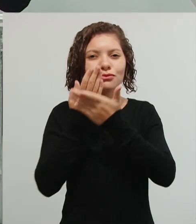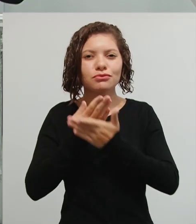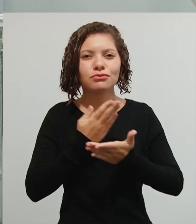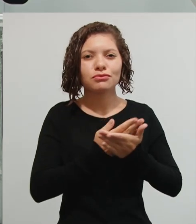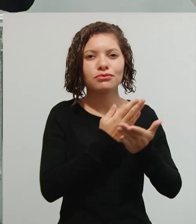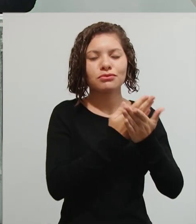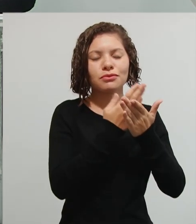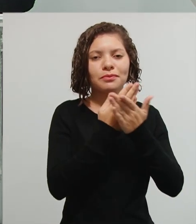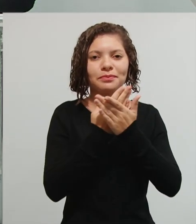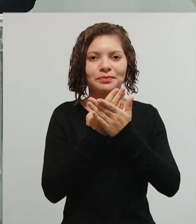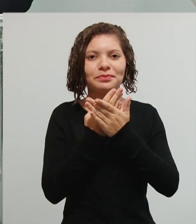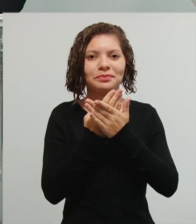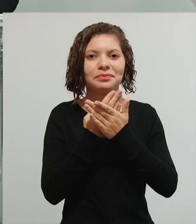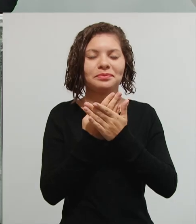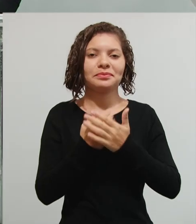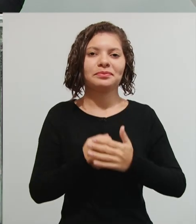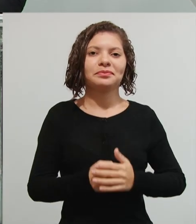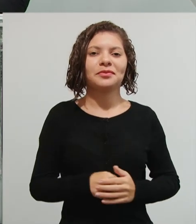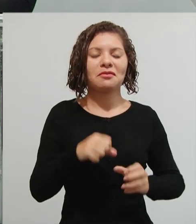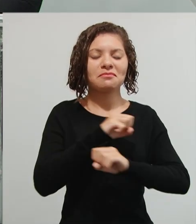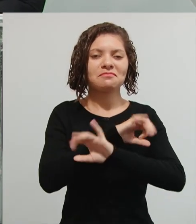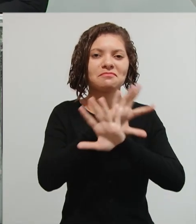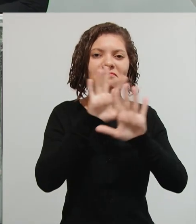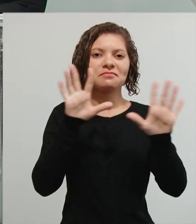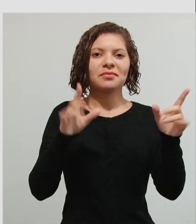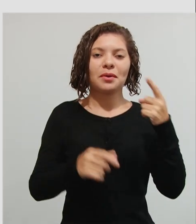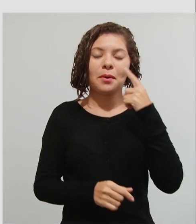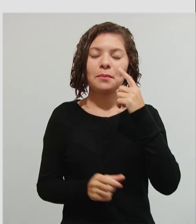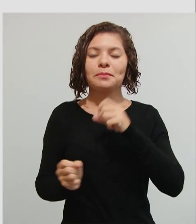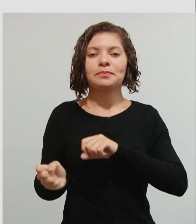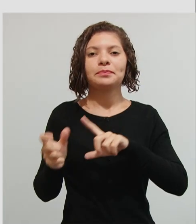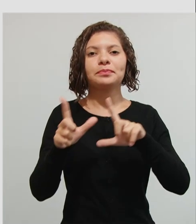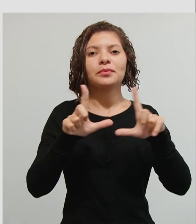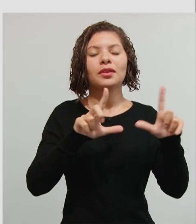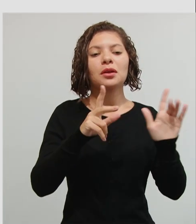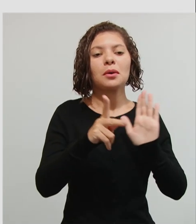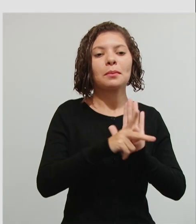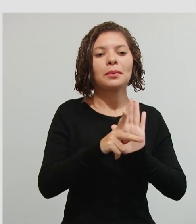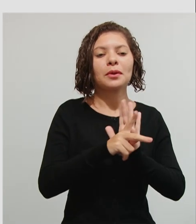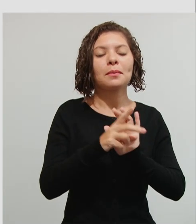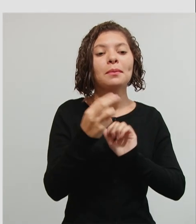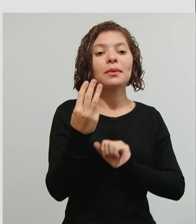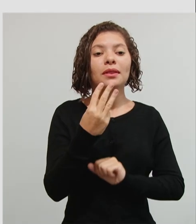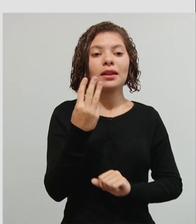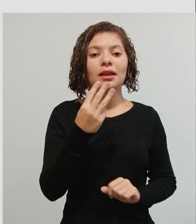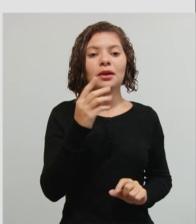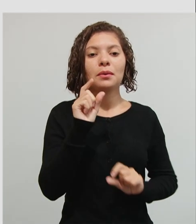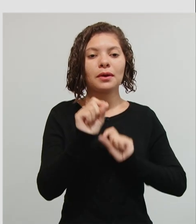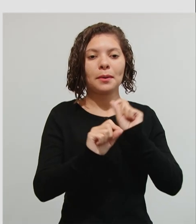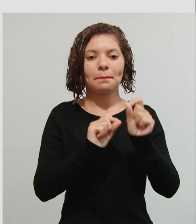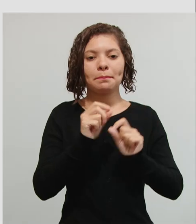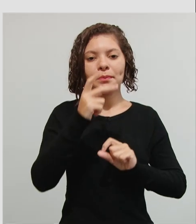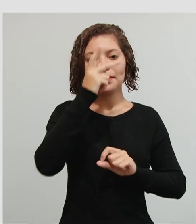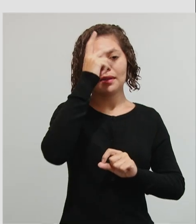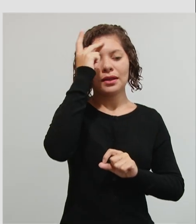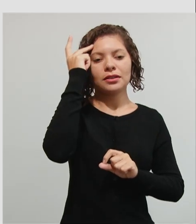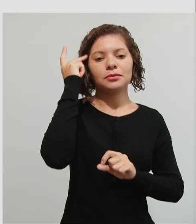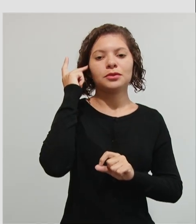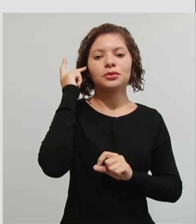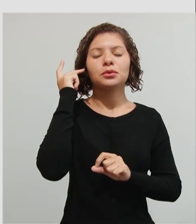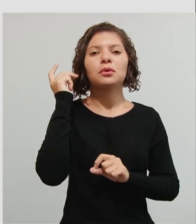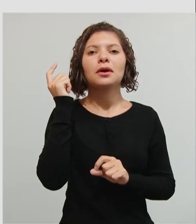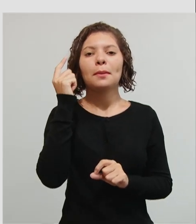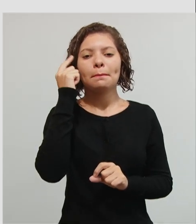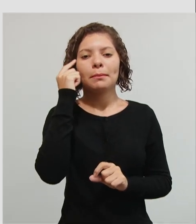melhor, vai mudar a sua vida. Seguindo, a gente fala então do princípio número 3. As pessoas raciocinam